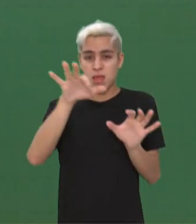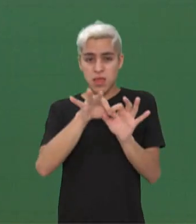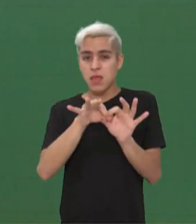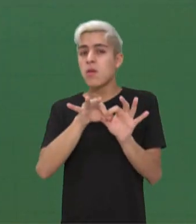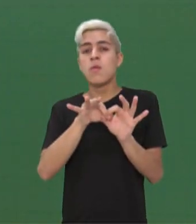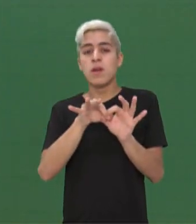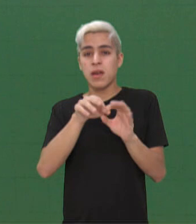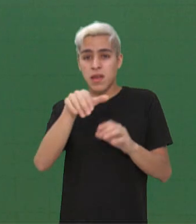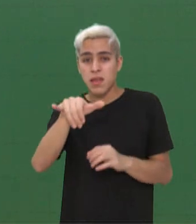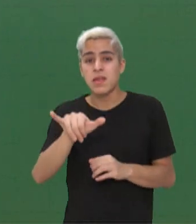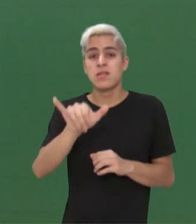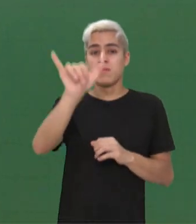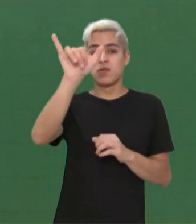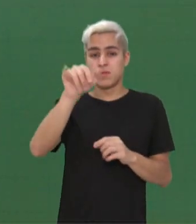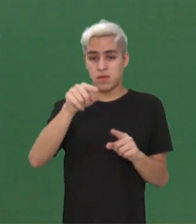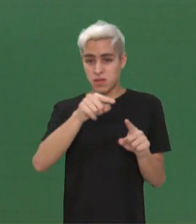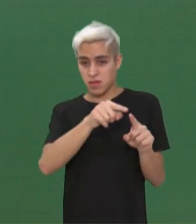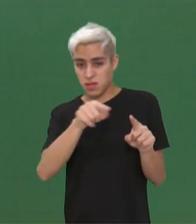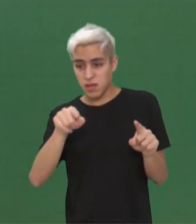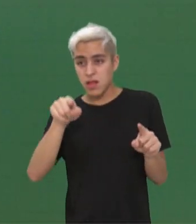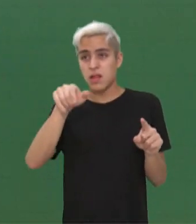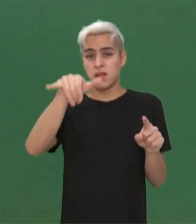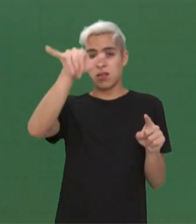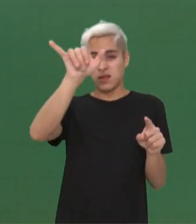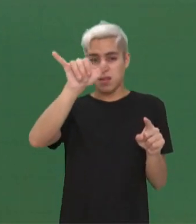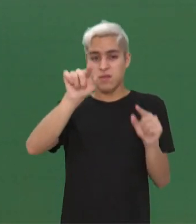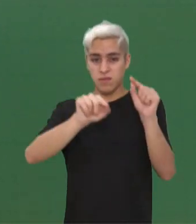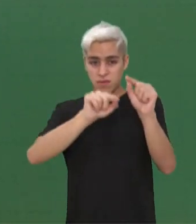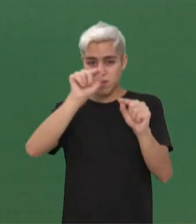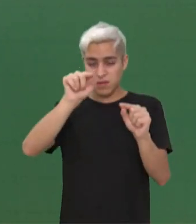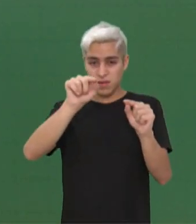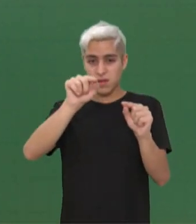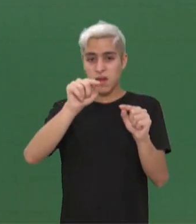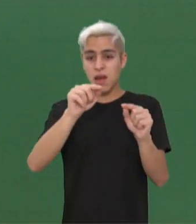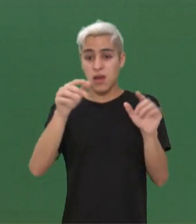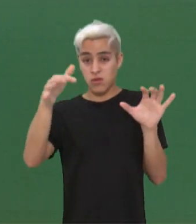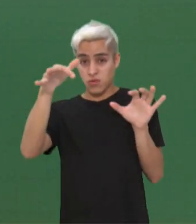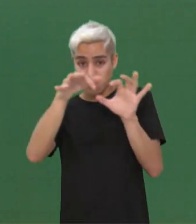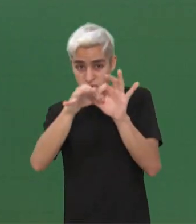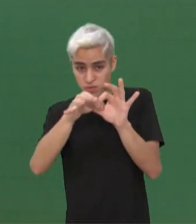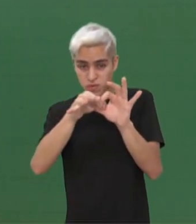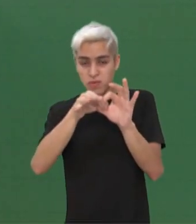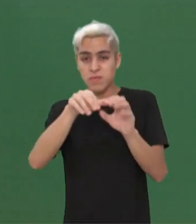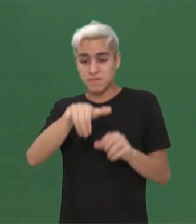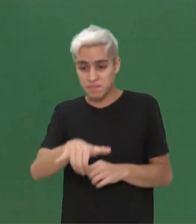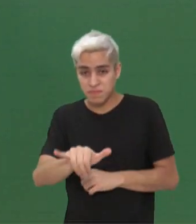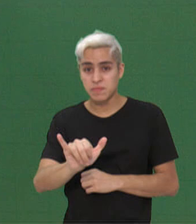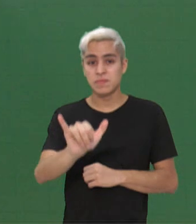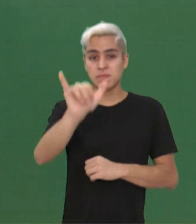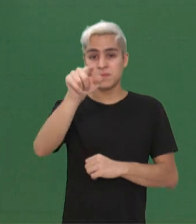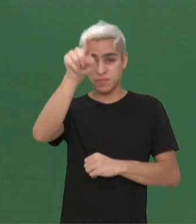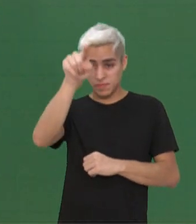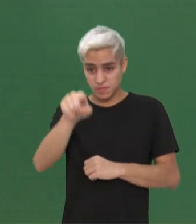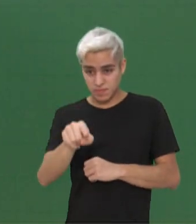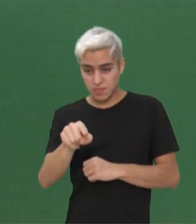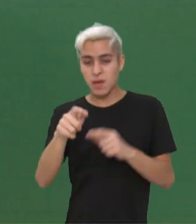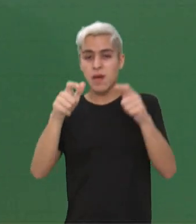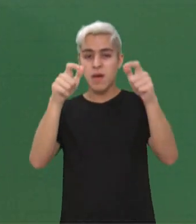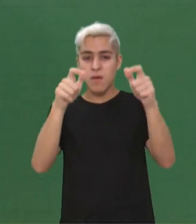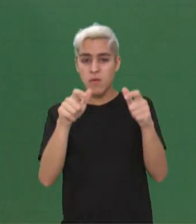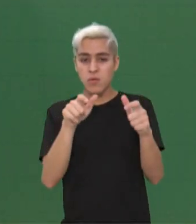Y. Então, eu já identifico aqui a intersecção com o eixo Y num ponto